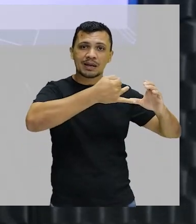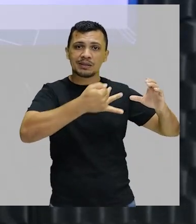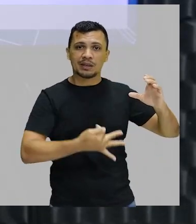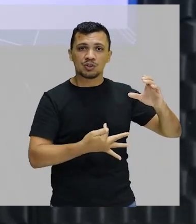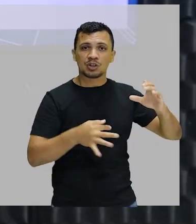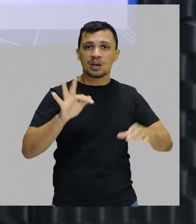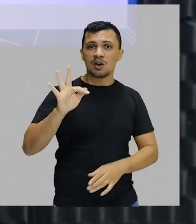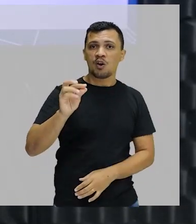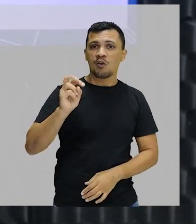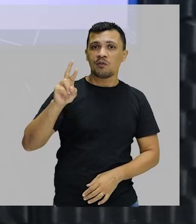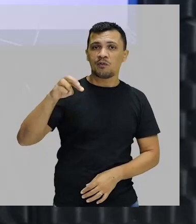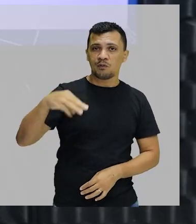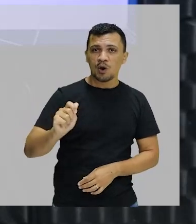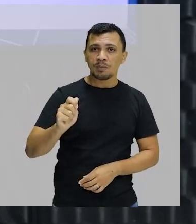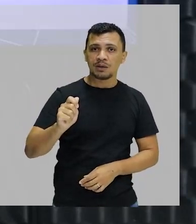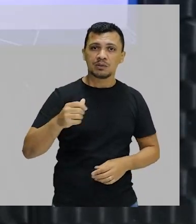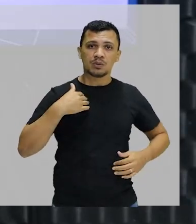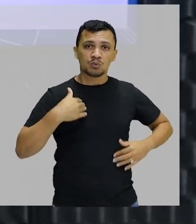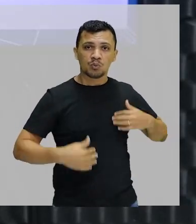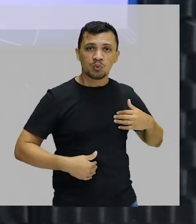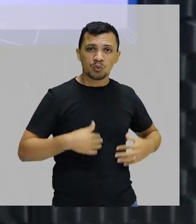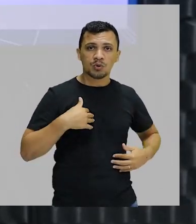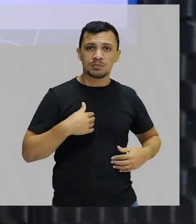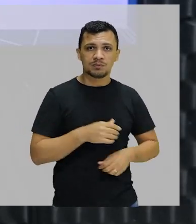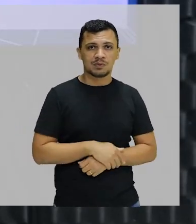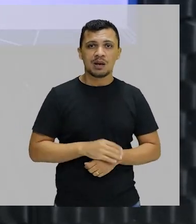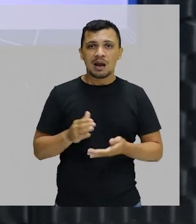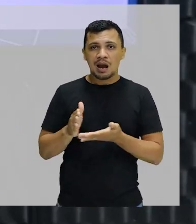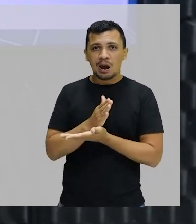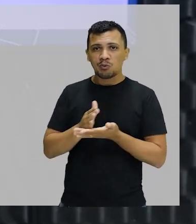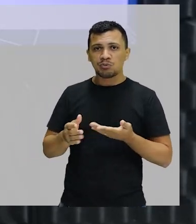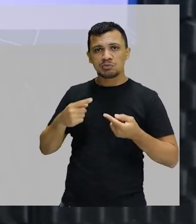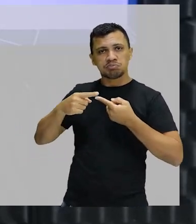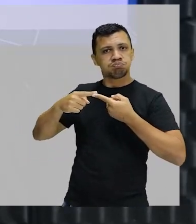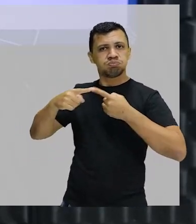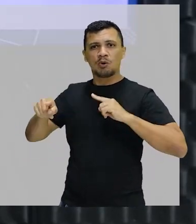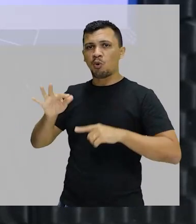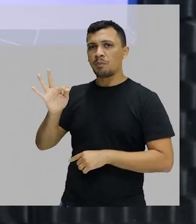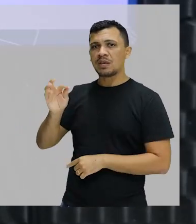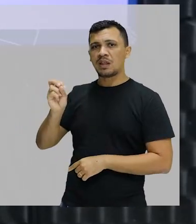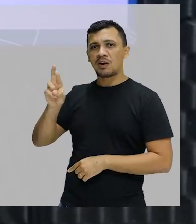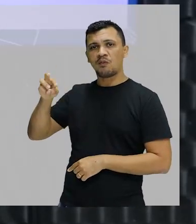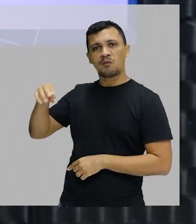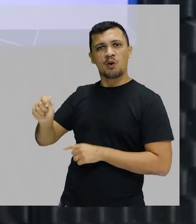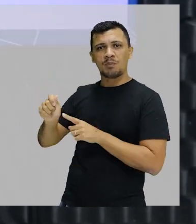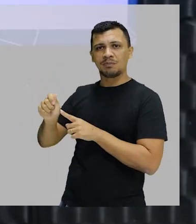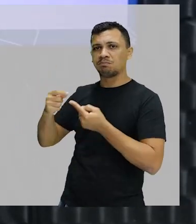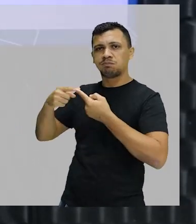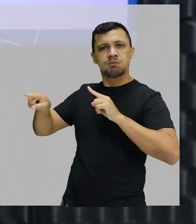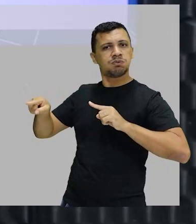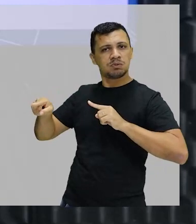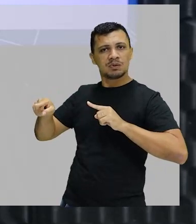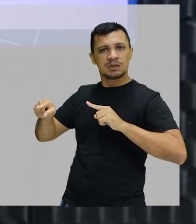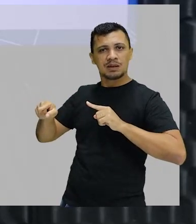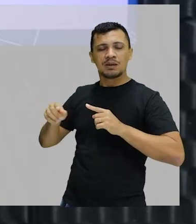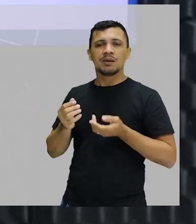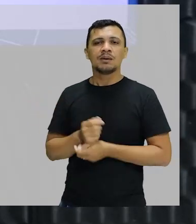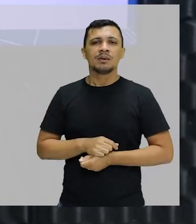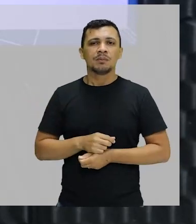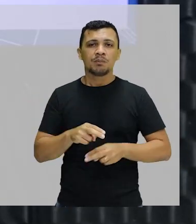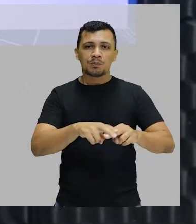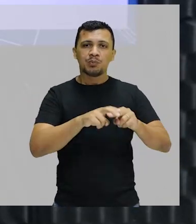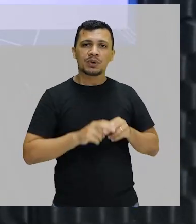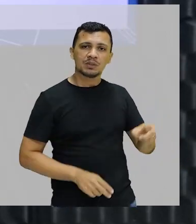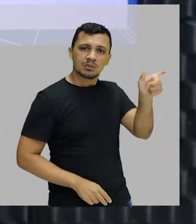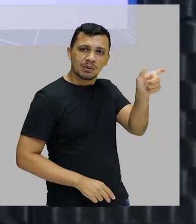forma, né? Uma coisa que é amorfa, por exemplo, ela não tem forma. Então, morfo ou morfológica é a forma do